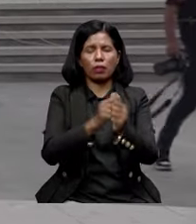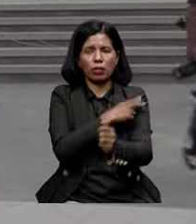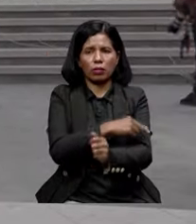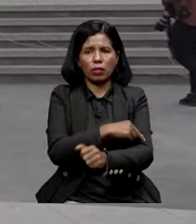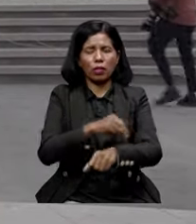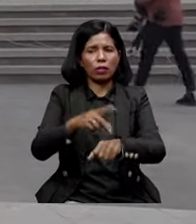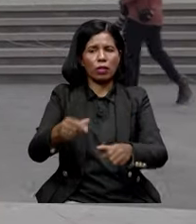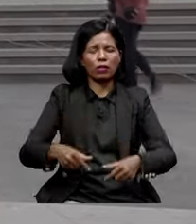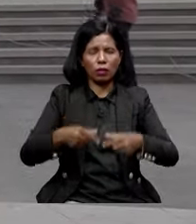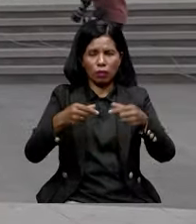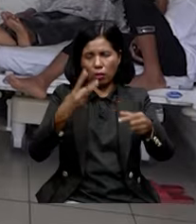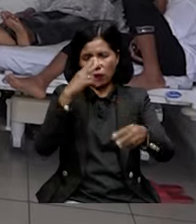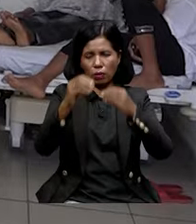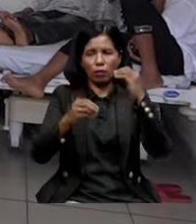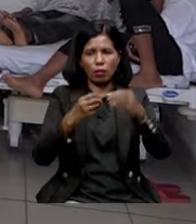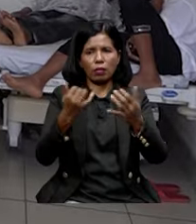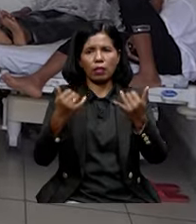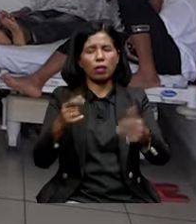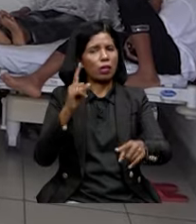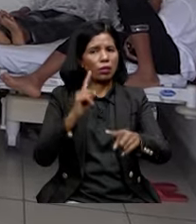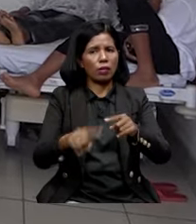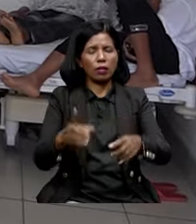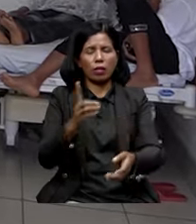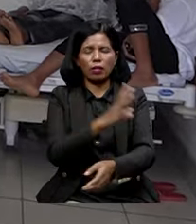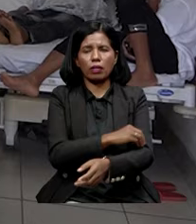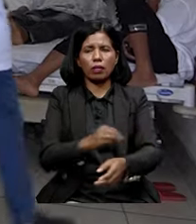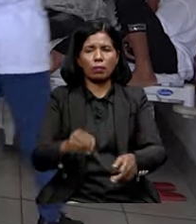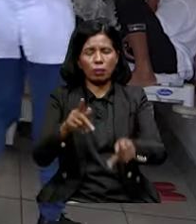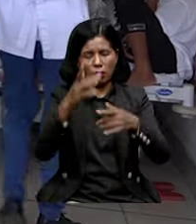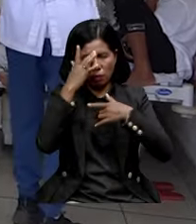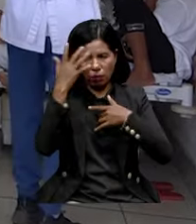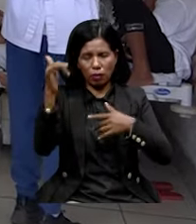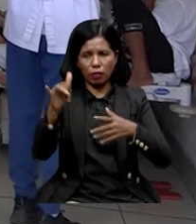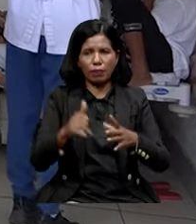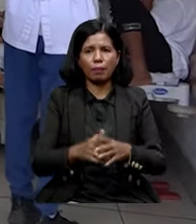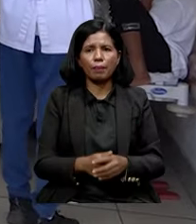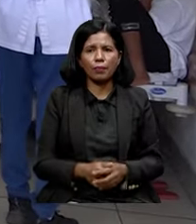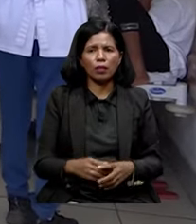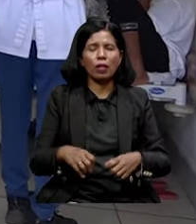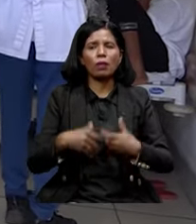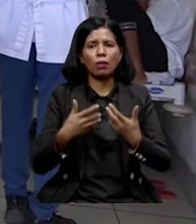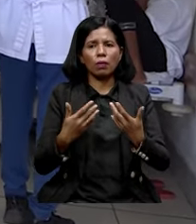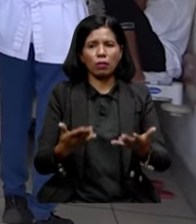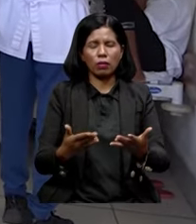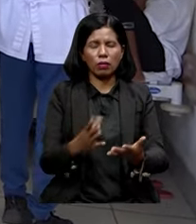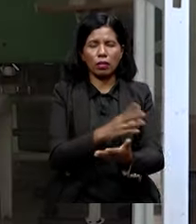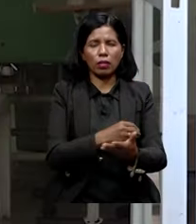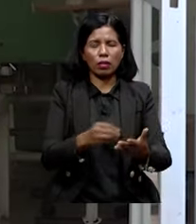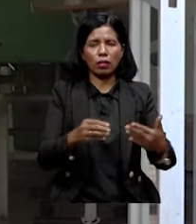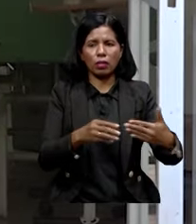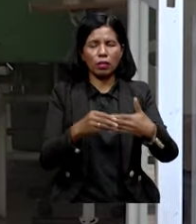Nacional o di solução ba questão ne nune la bele dificulta paciente sira. Prefer ba oinsa comissão